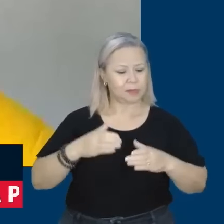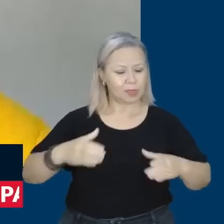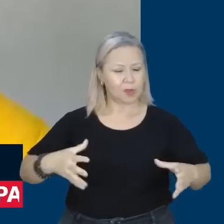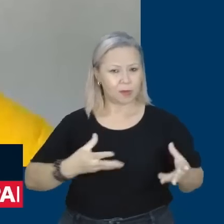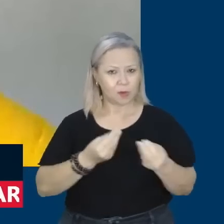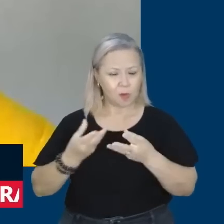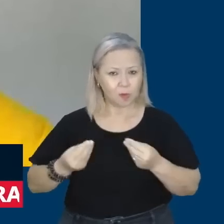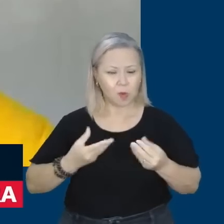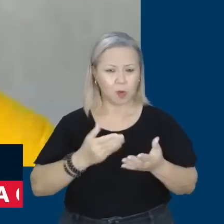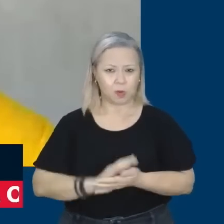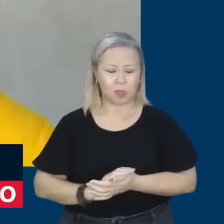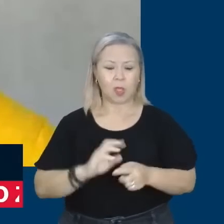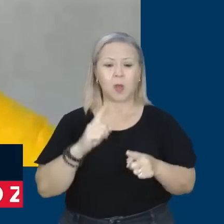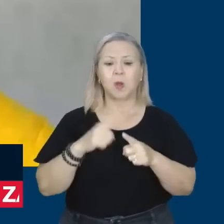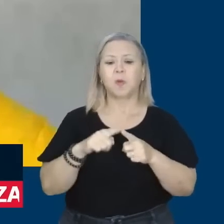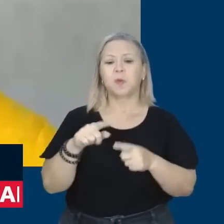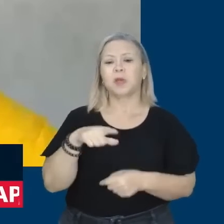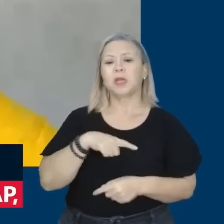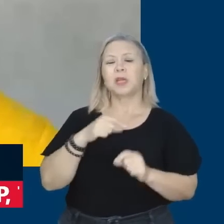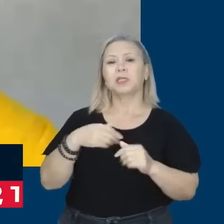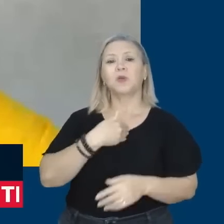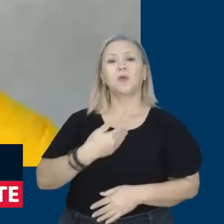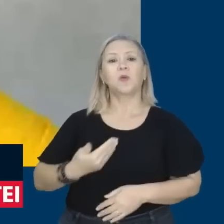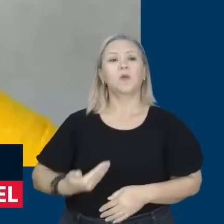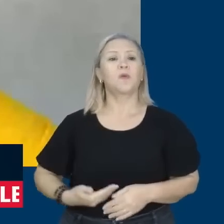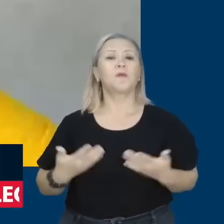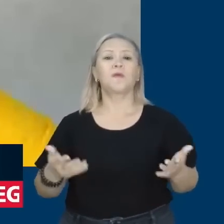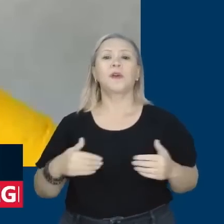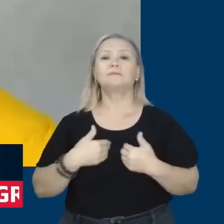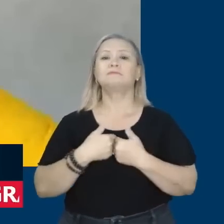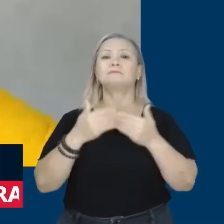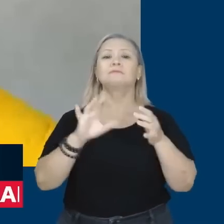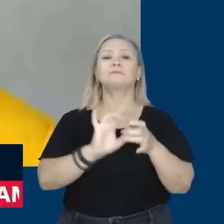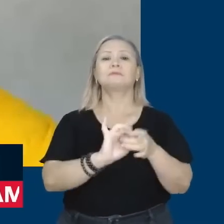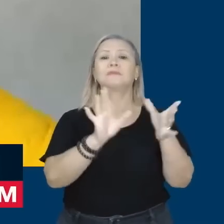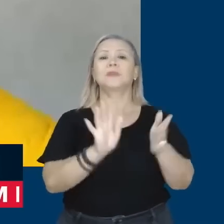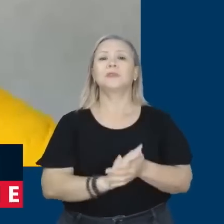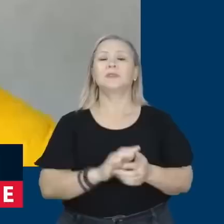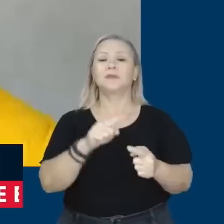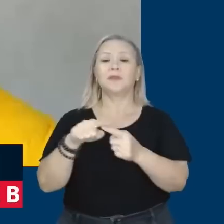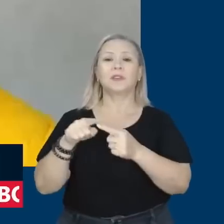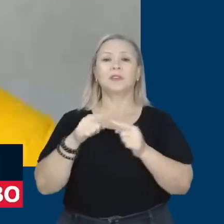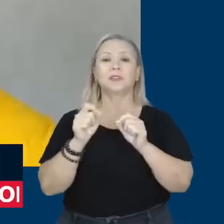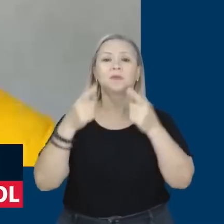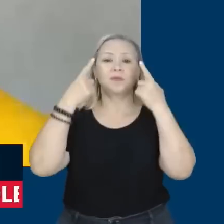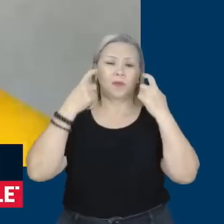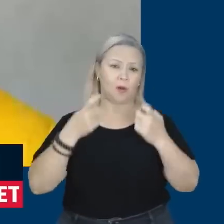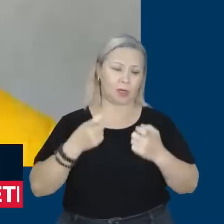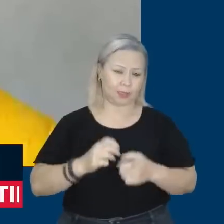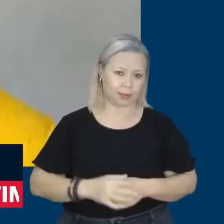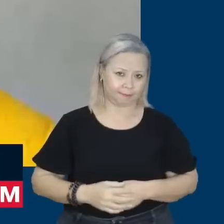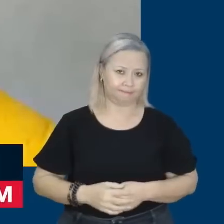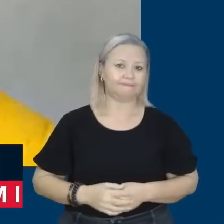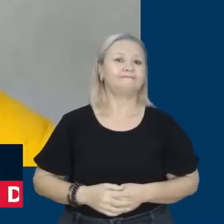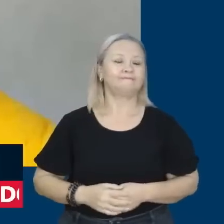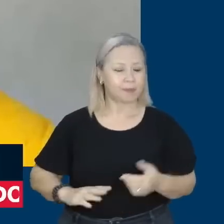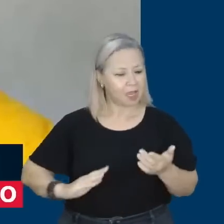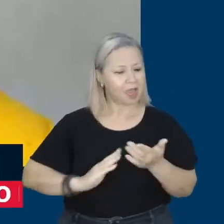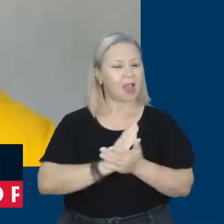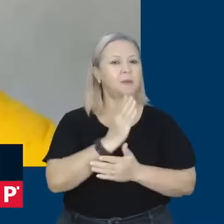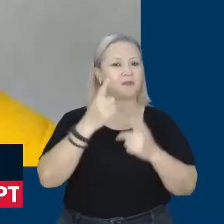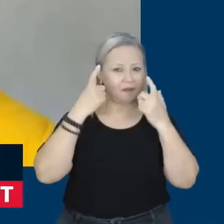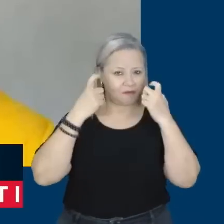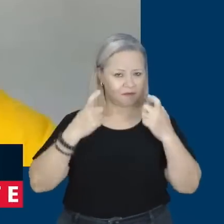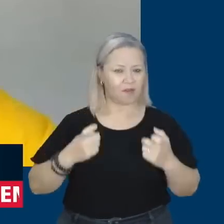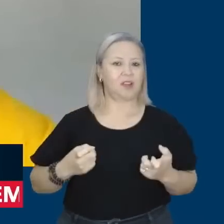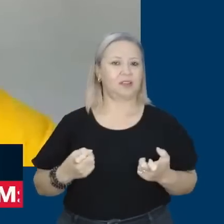Por quê? Porque você tinha um governo que era aberto a esse tipo de violência. Então, nós vamos ter que caminhar